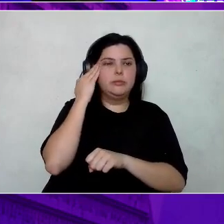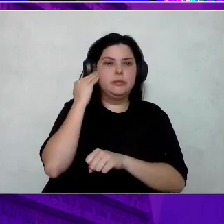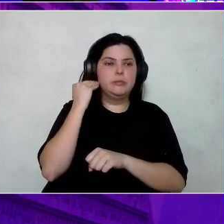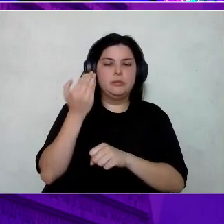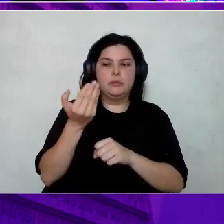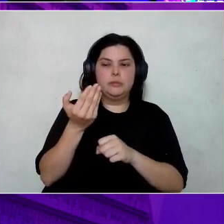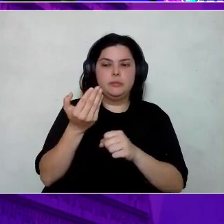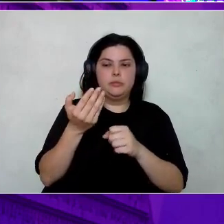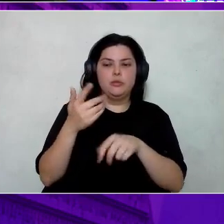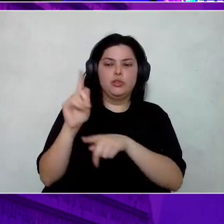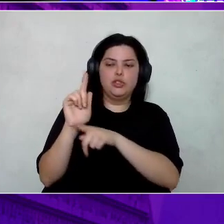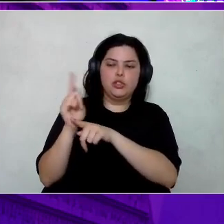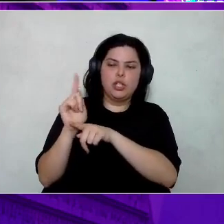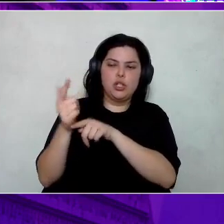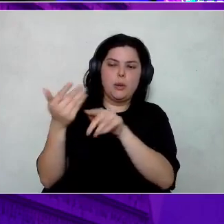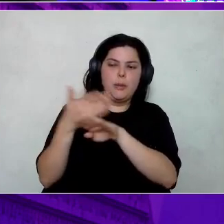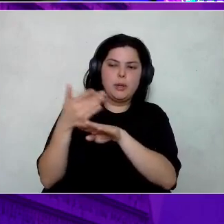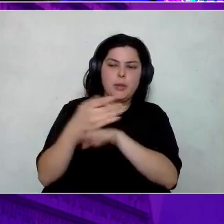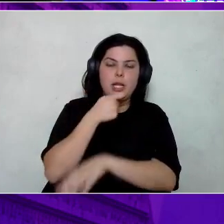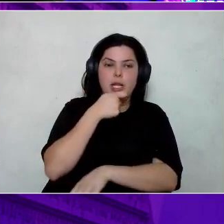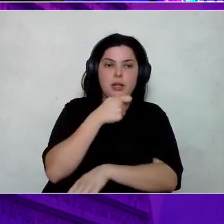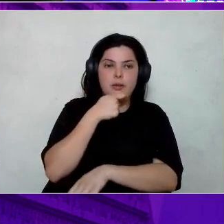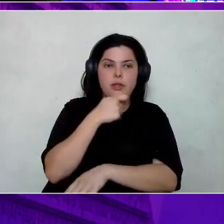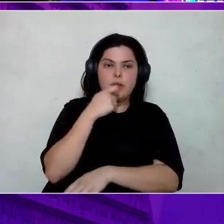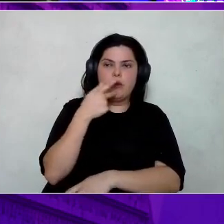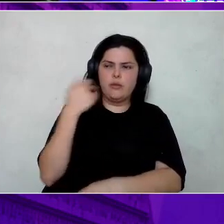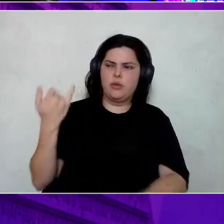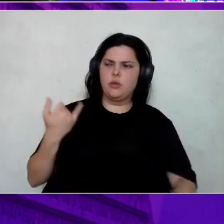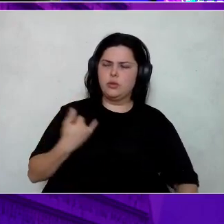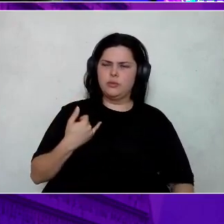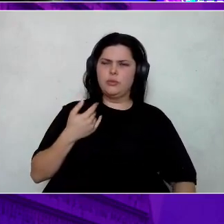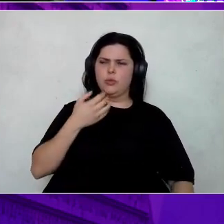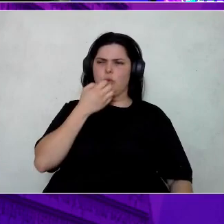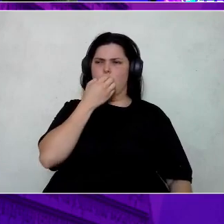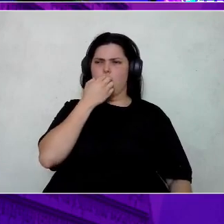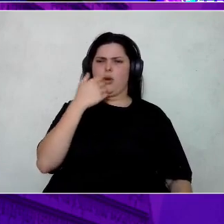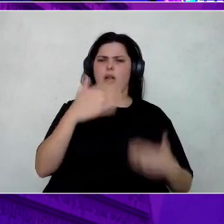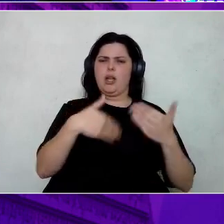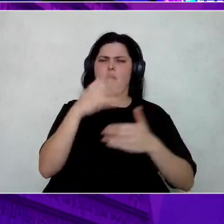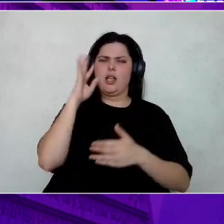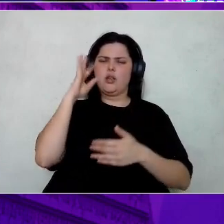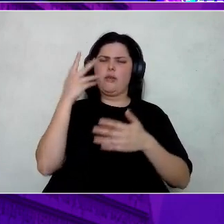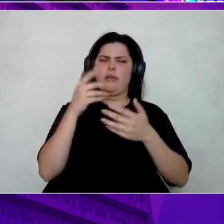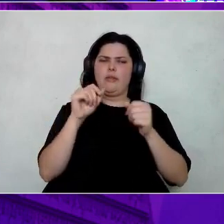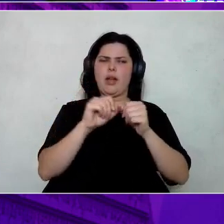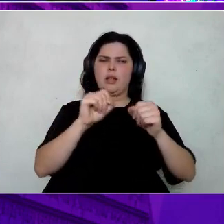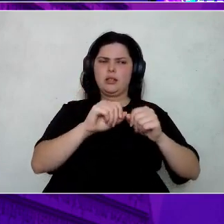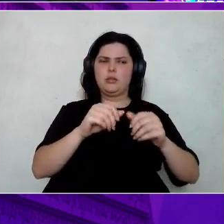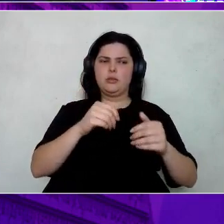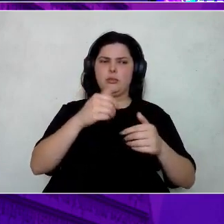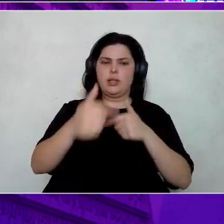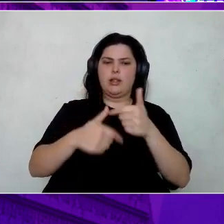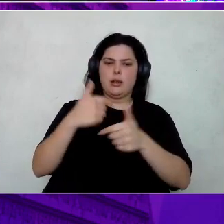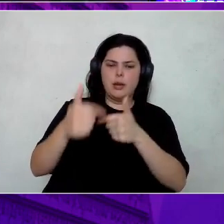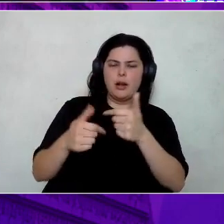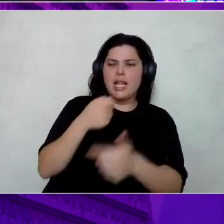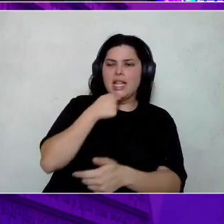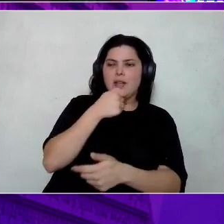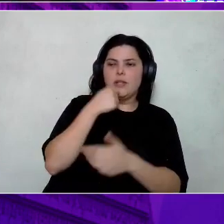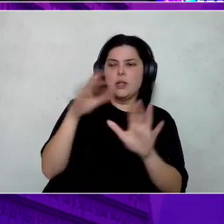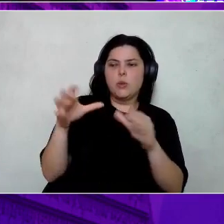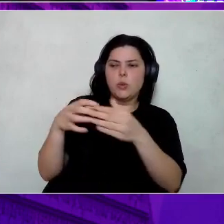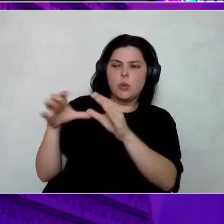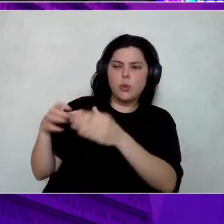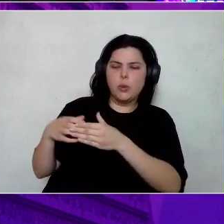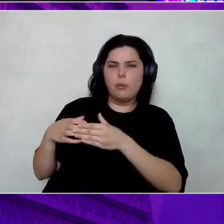participou de uma entrevista, e depois ele disse, tu desenrola aí, vai. Aí eu comecei a fazer as outras entrevistas lá com a galera, e comecei a fazer